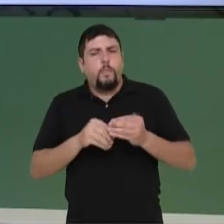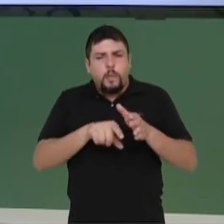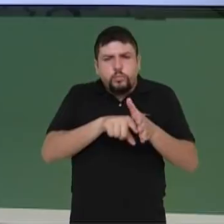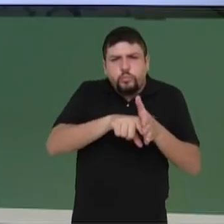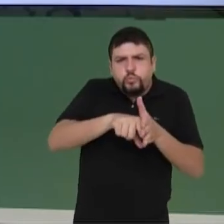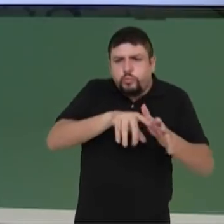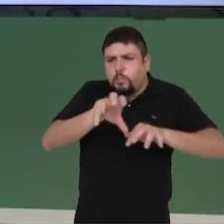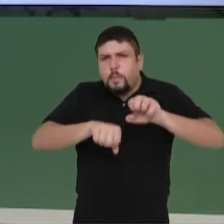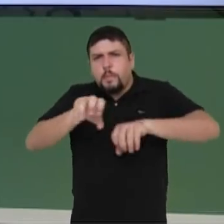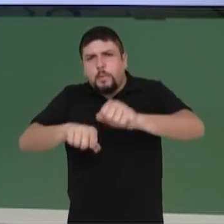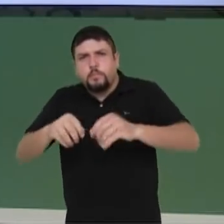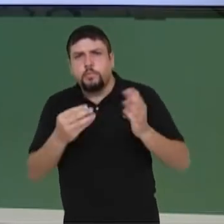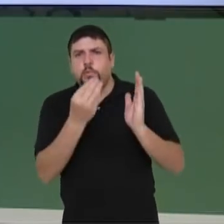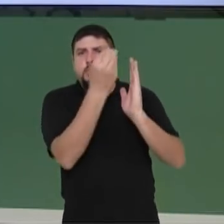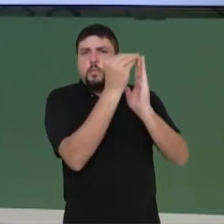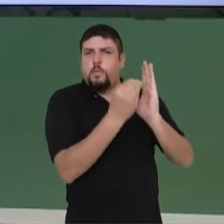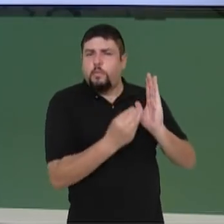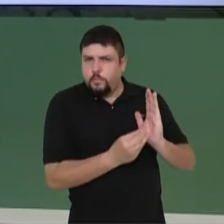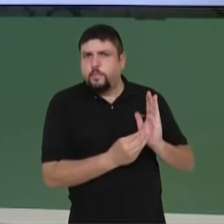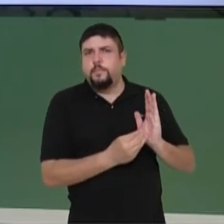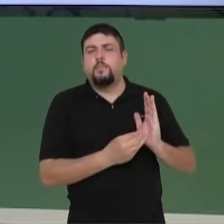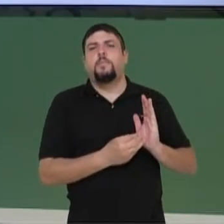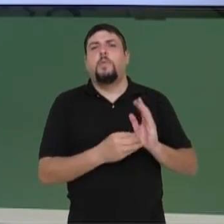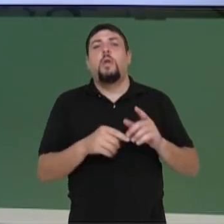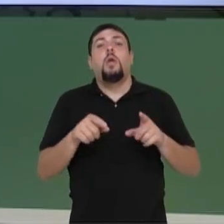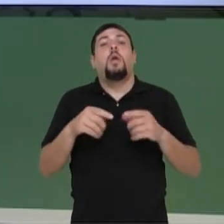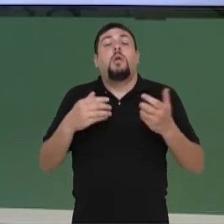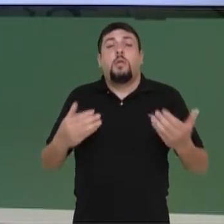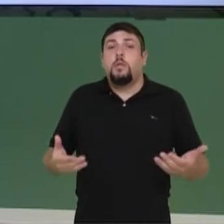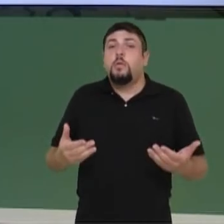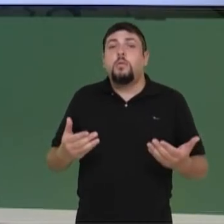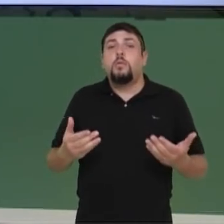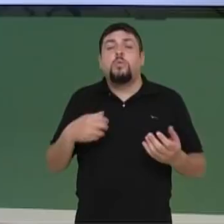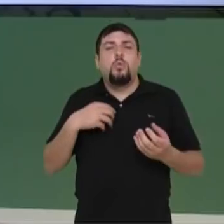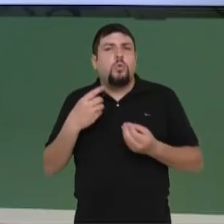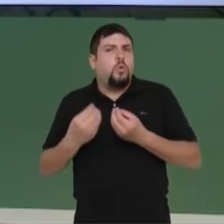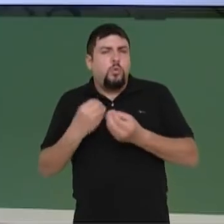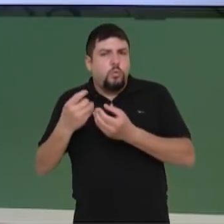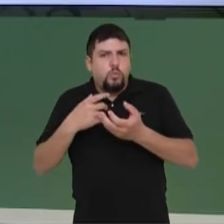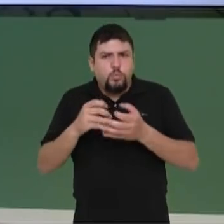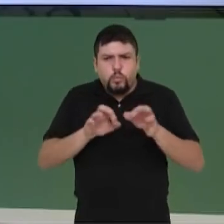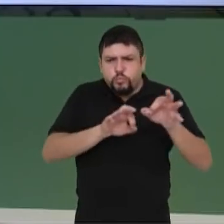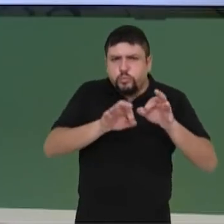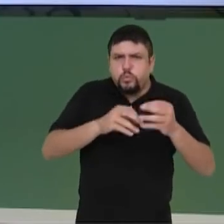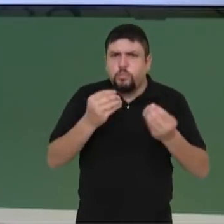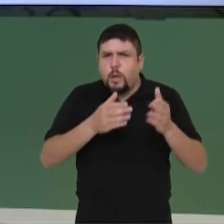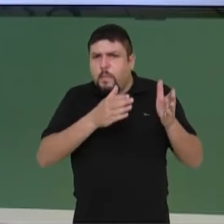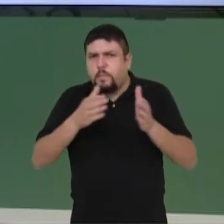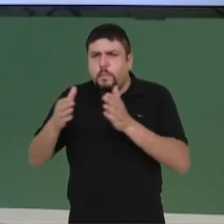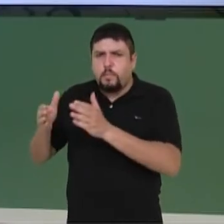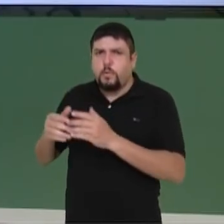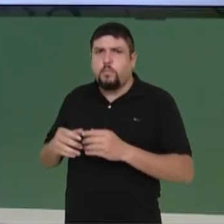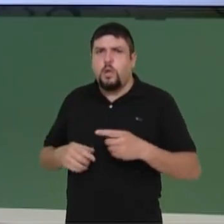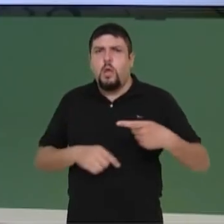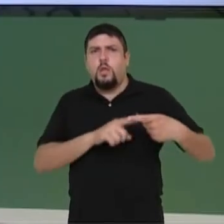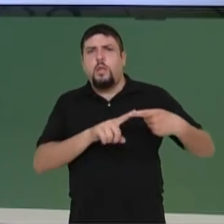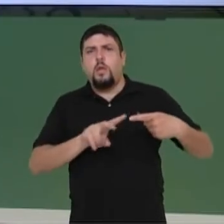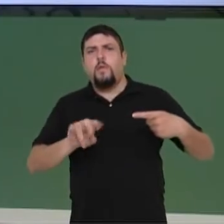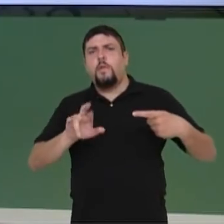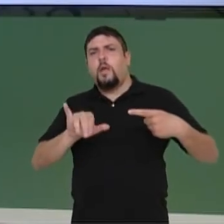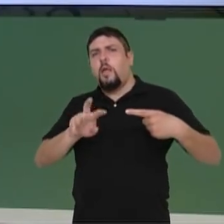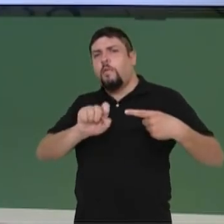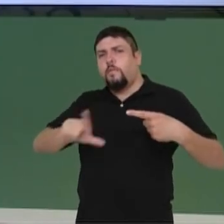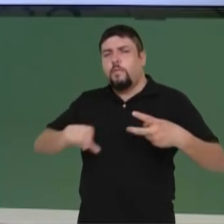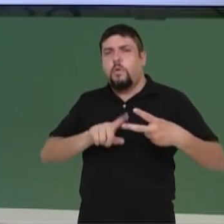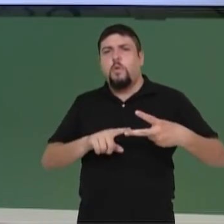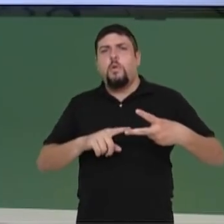em estatística, certo? Então, todos os passos que a gente precisa para organizar esses dados. Vimos as variáveis, vimos